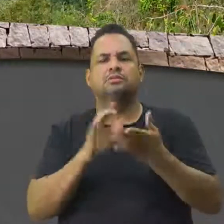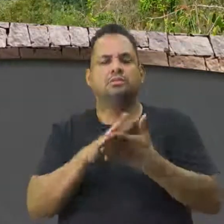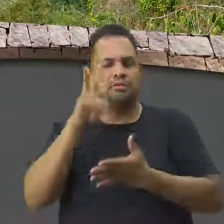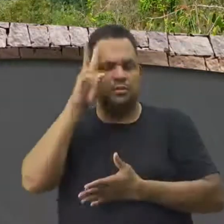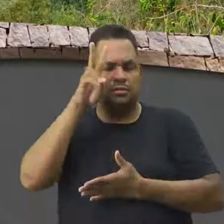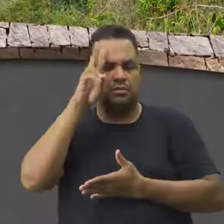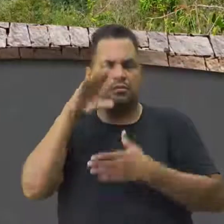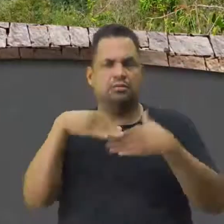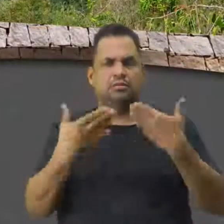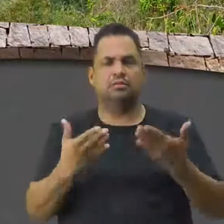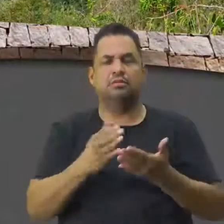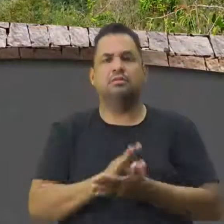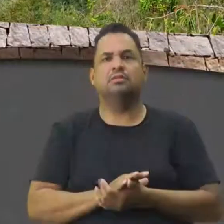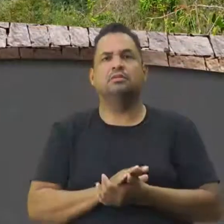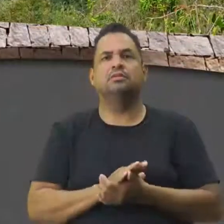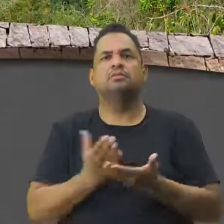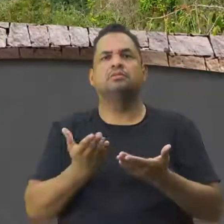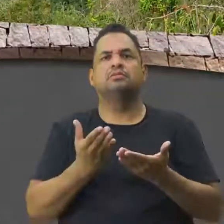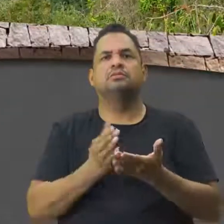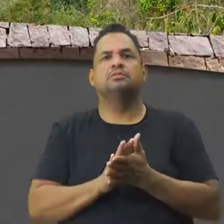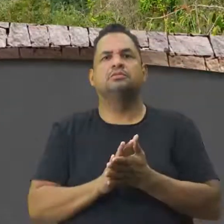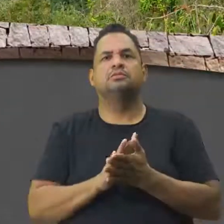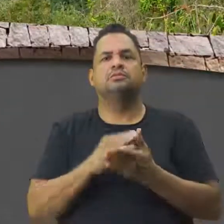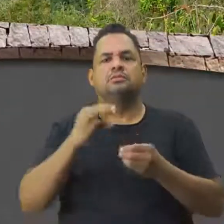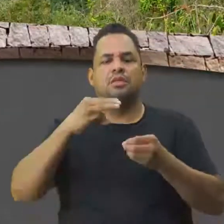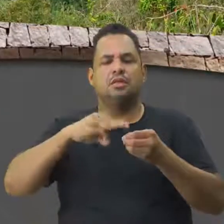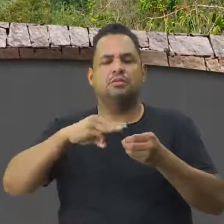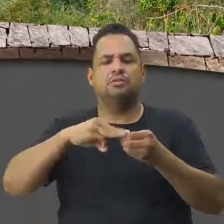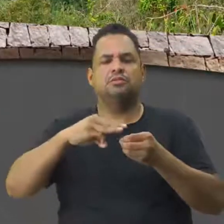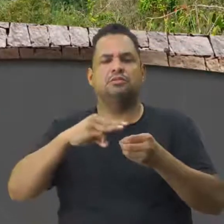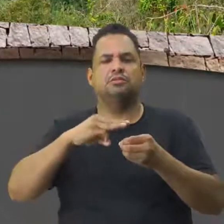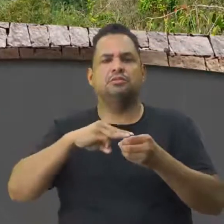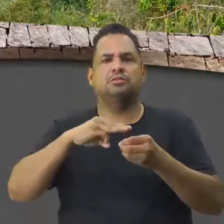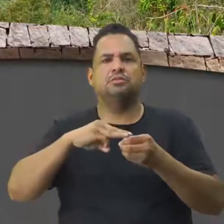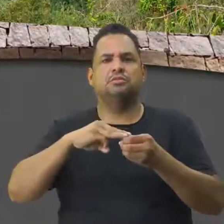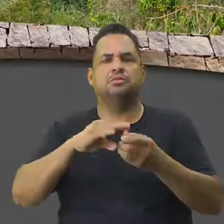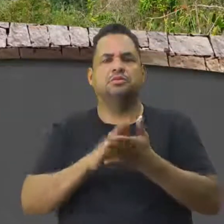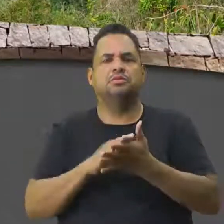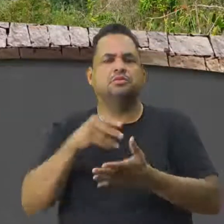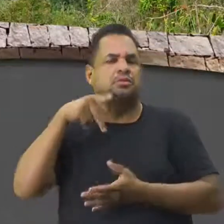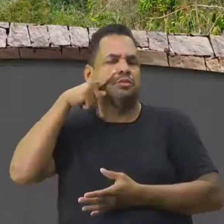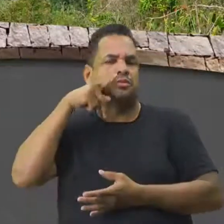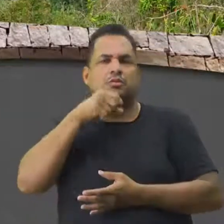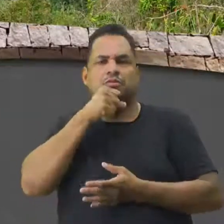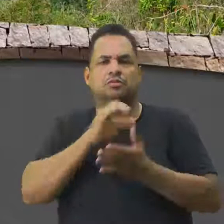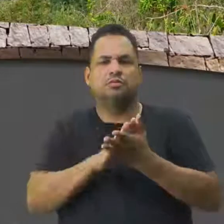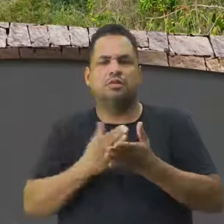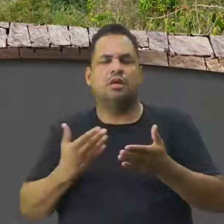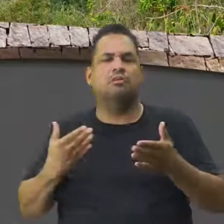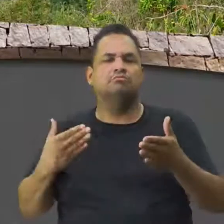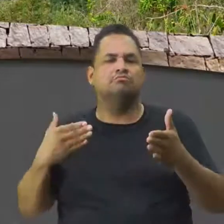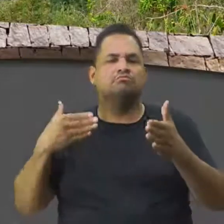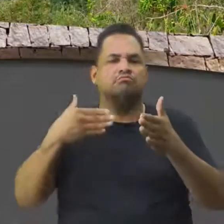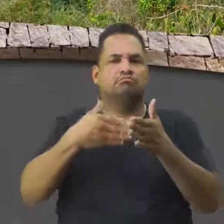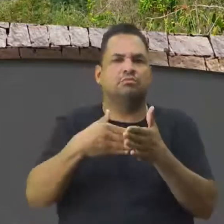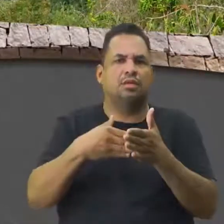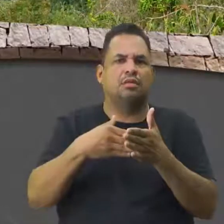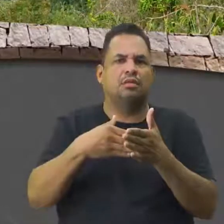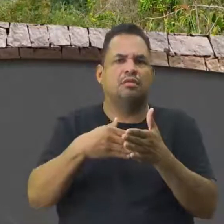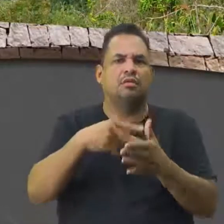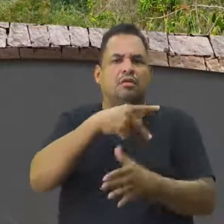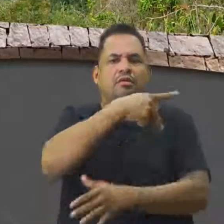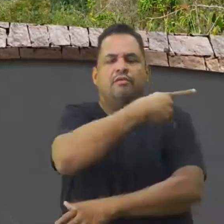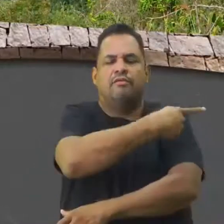historicamente, essa casterita estava no município de Porto Velho, porque de Porto Velho até chegar a Vilhena, aonde tem aí